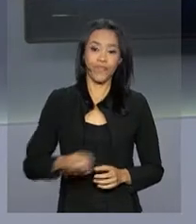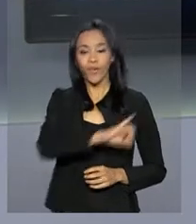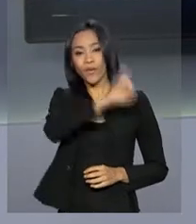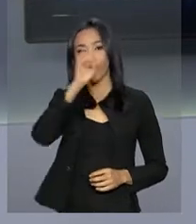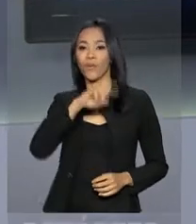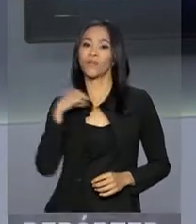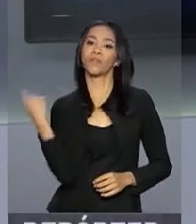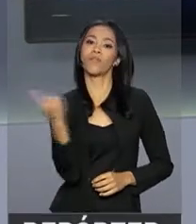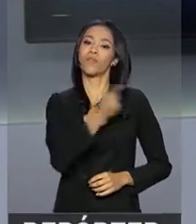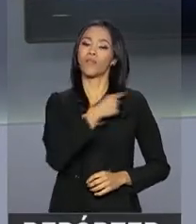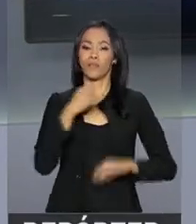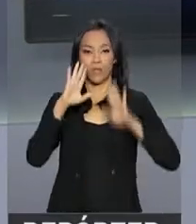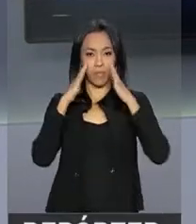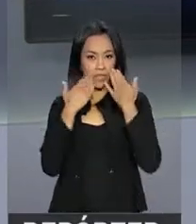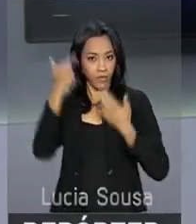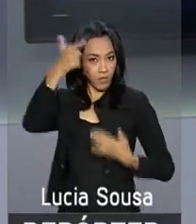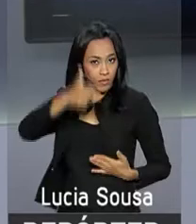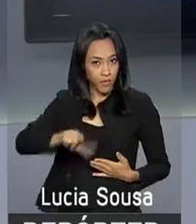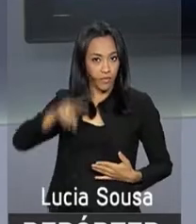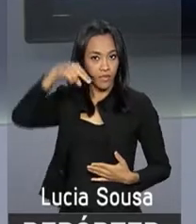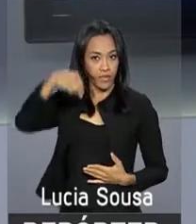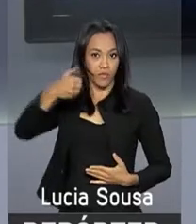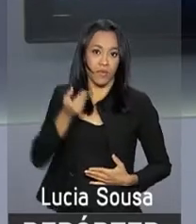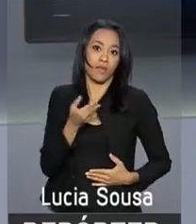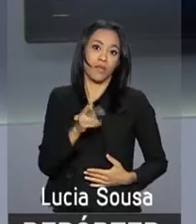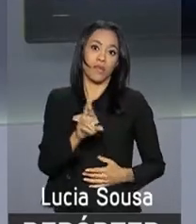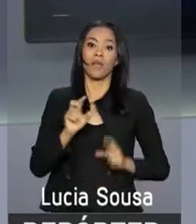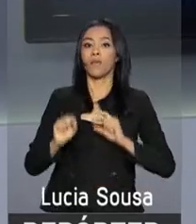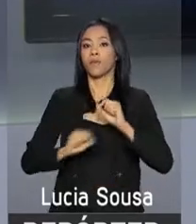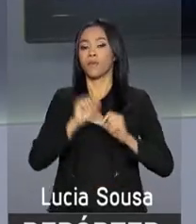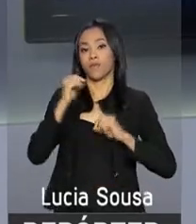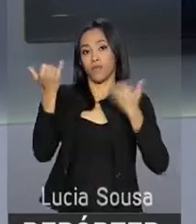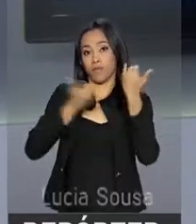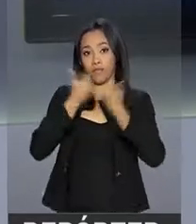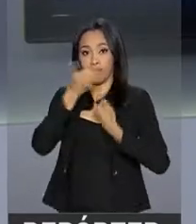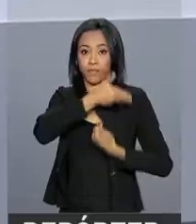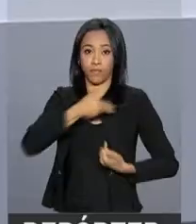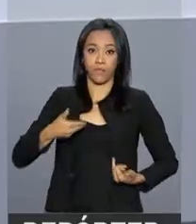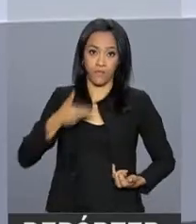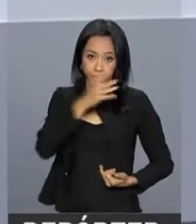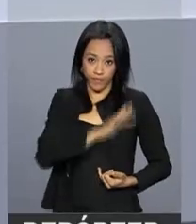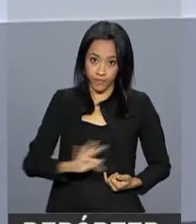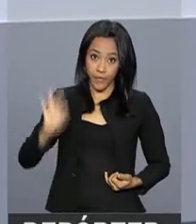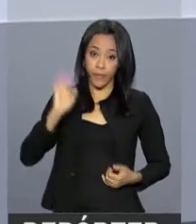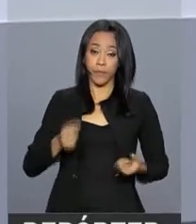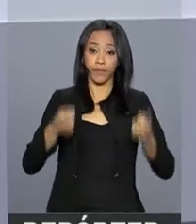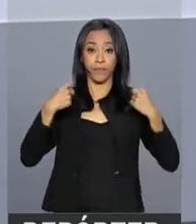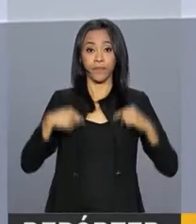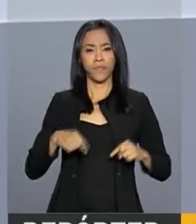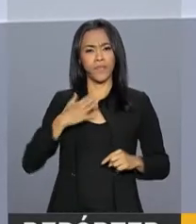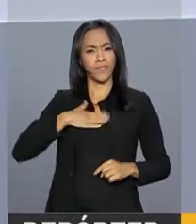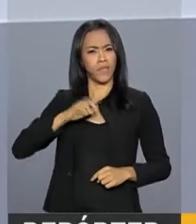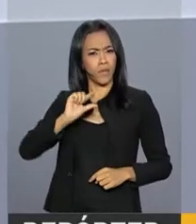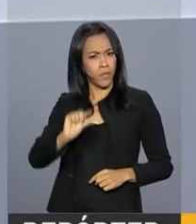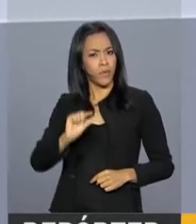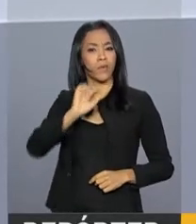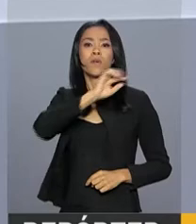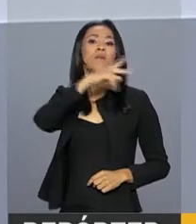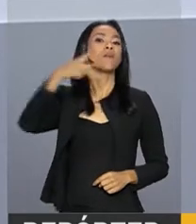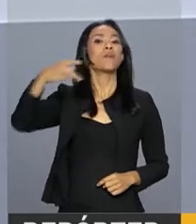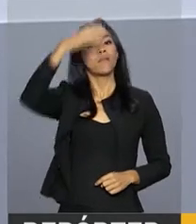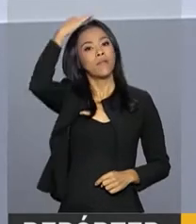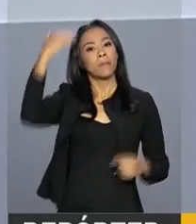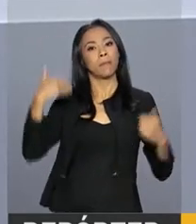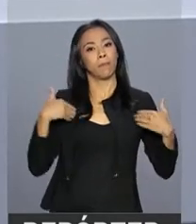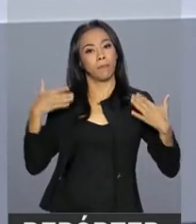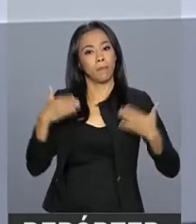Olá, começa agora mais uma edição do Repórter NBR com as notícias do governo federal. Daqui a pouco, o presidente Michel Temer participa